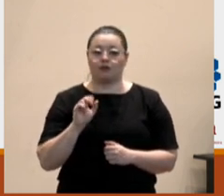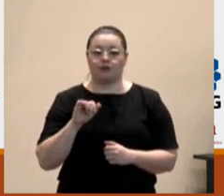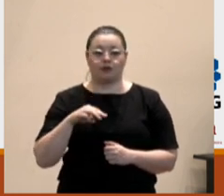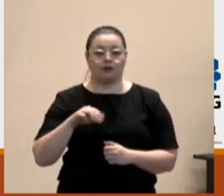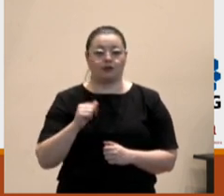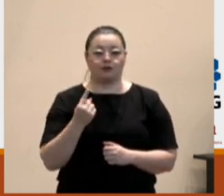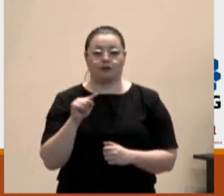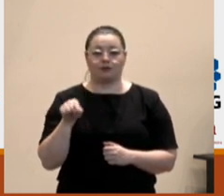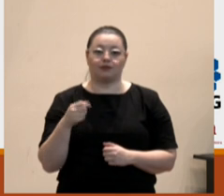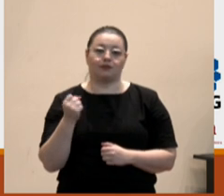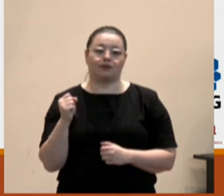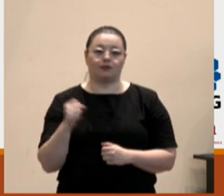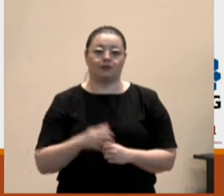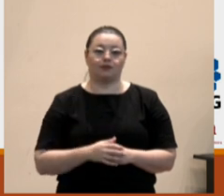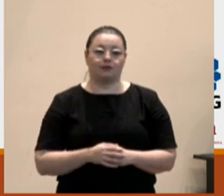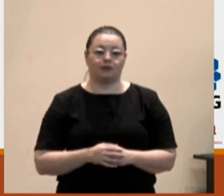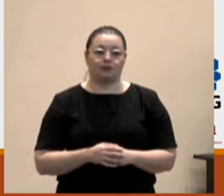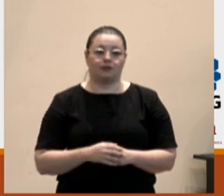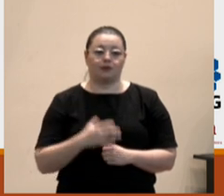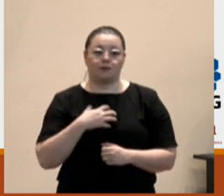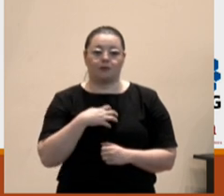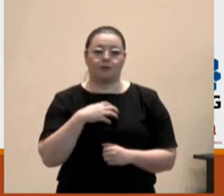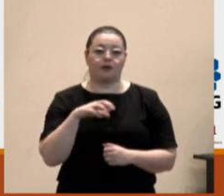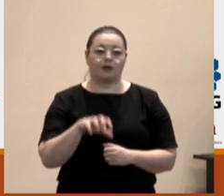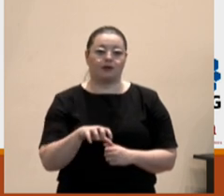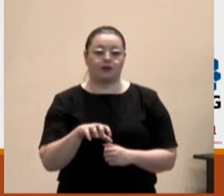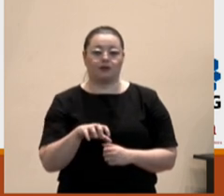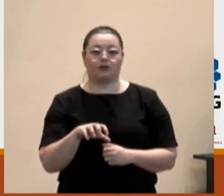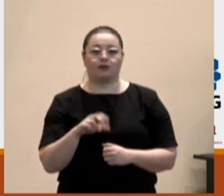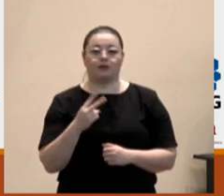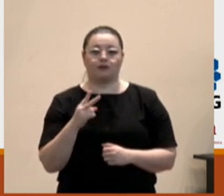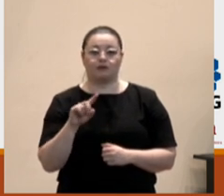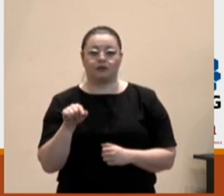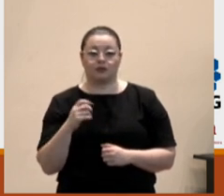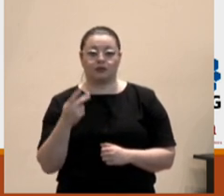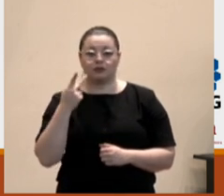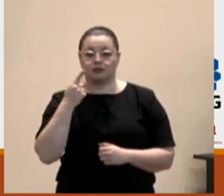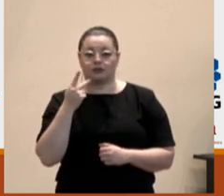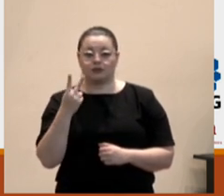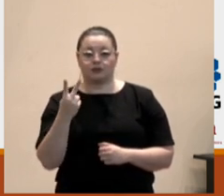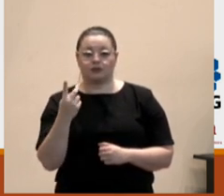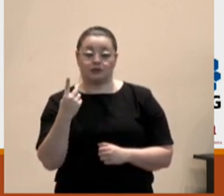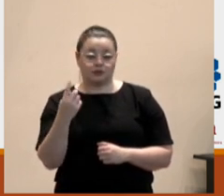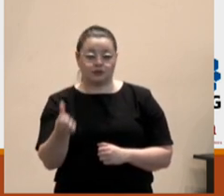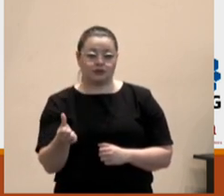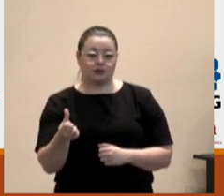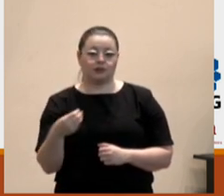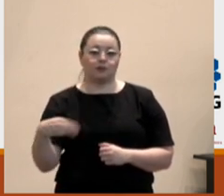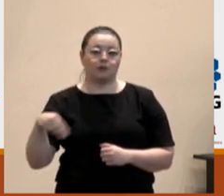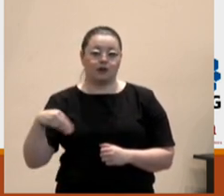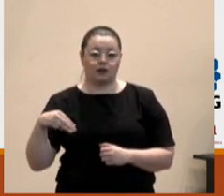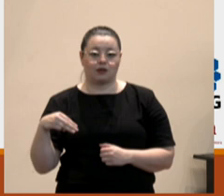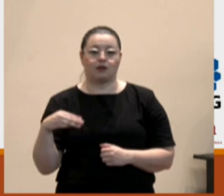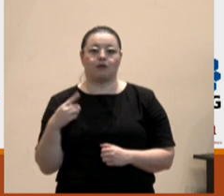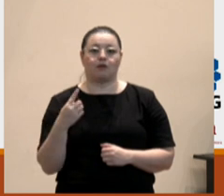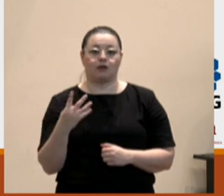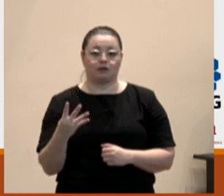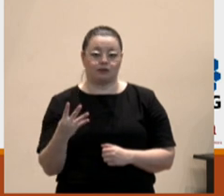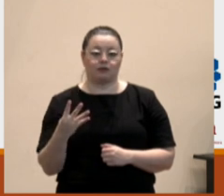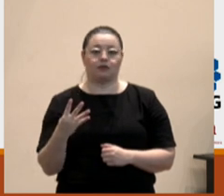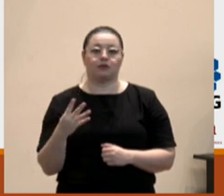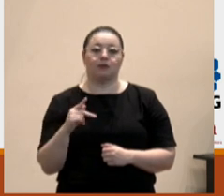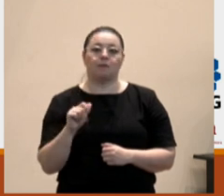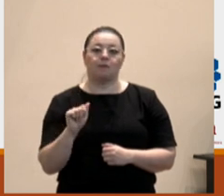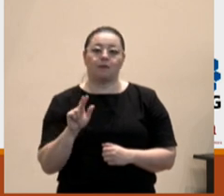1,8. Tocantins, 6,5. Bahia, 26. Ceará, 16. Maranhão, 14. Paraíba,